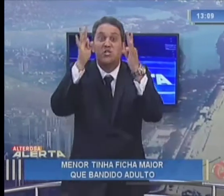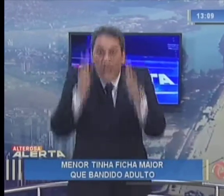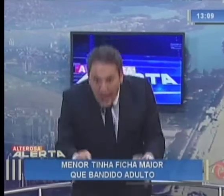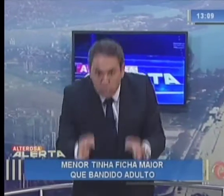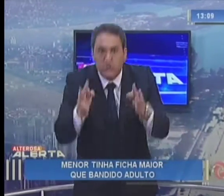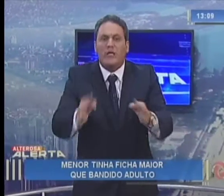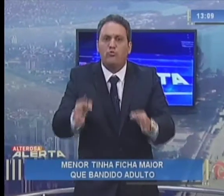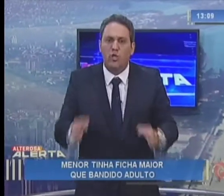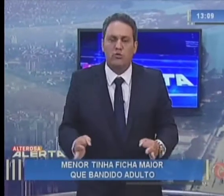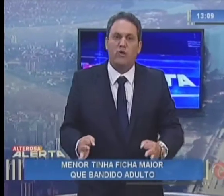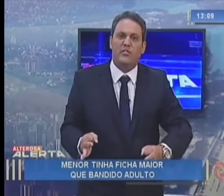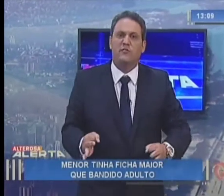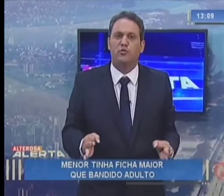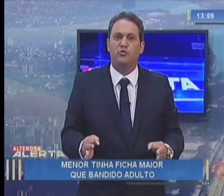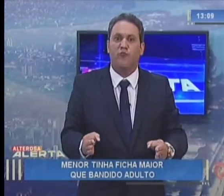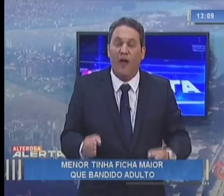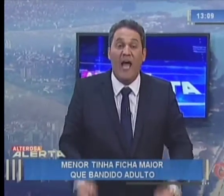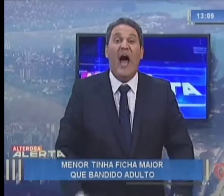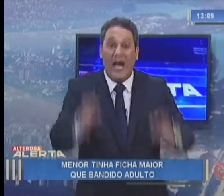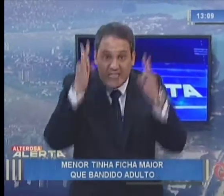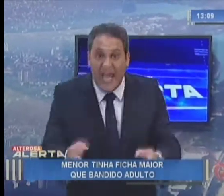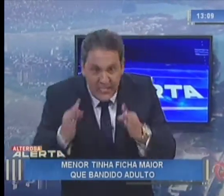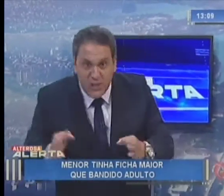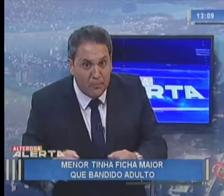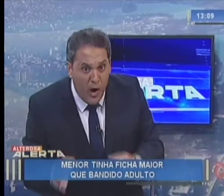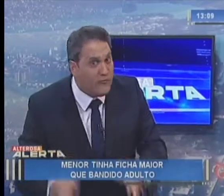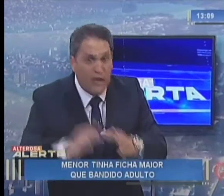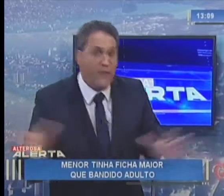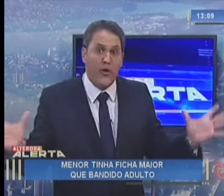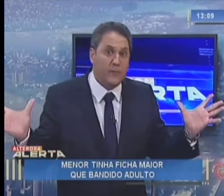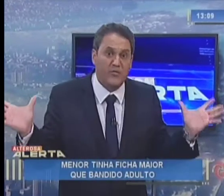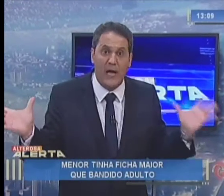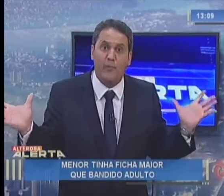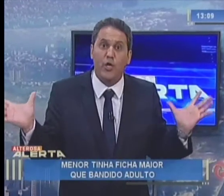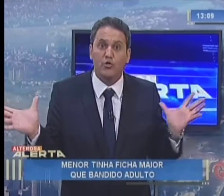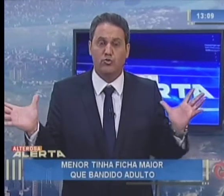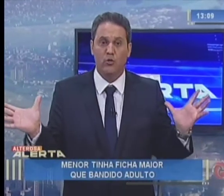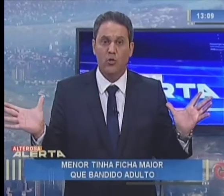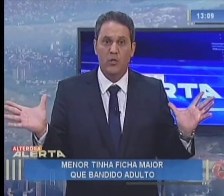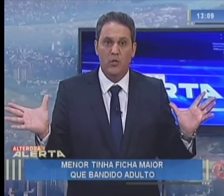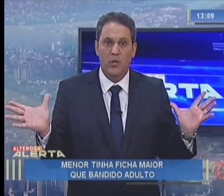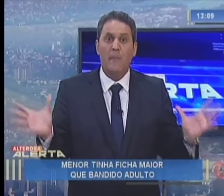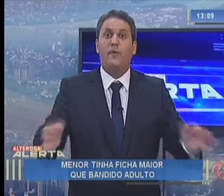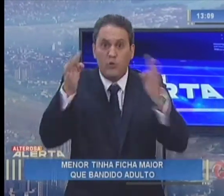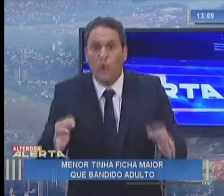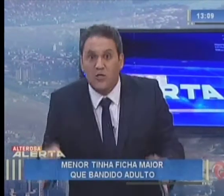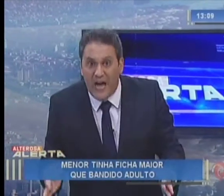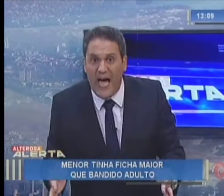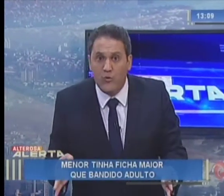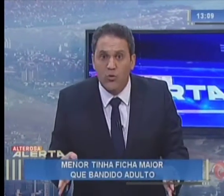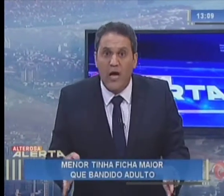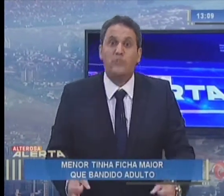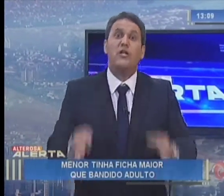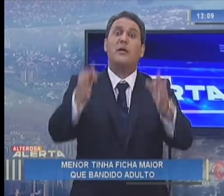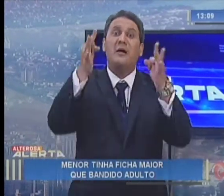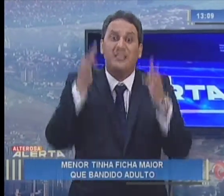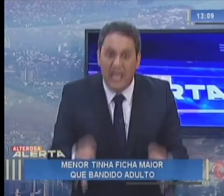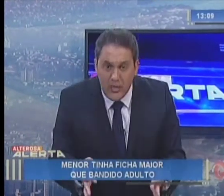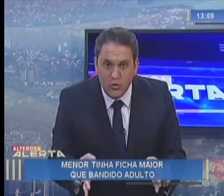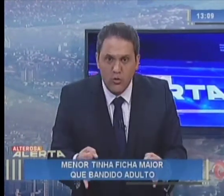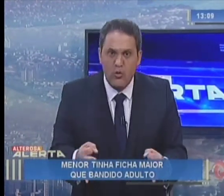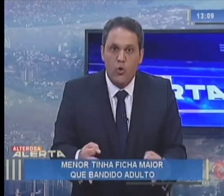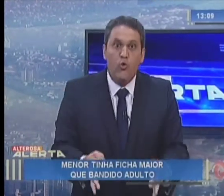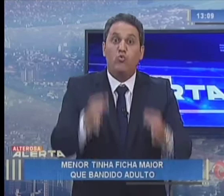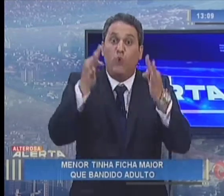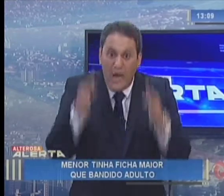fechar o centro socioeducativo de juiz de fora até que se prove quem foi o responsável por isso, porque do contrário, a senhora está